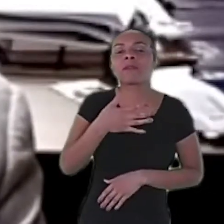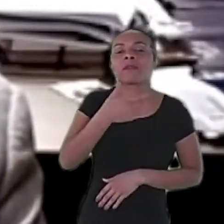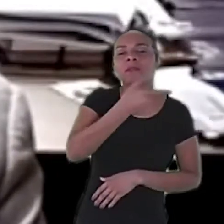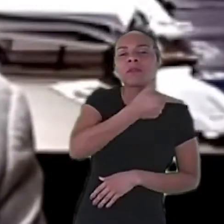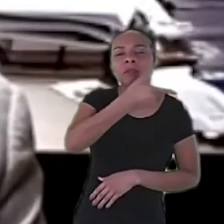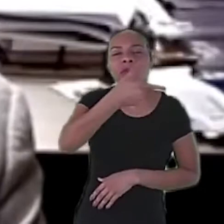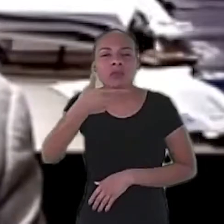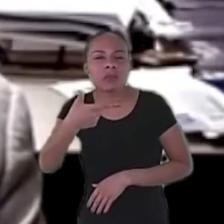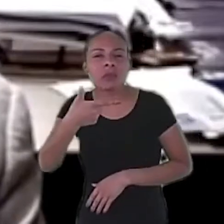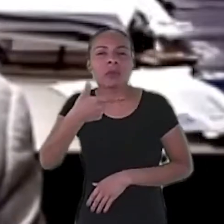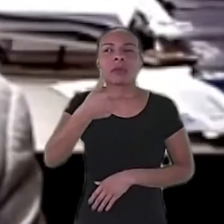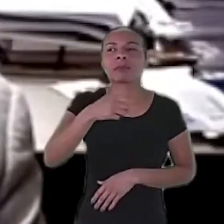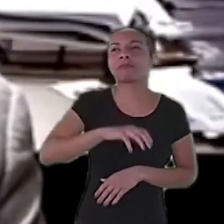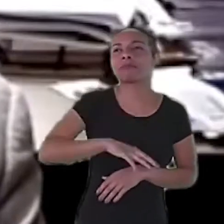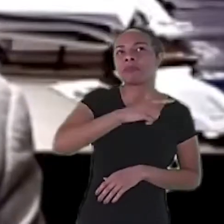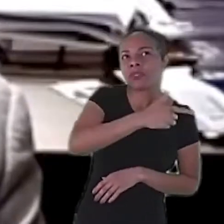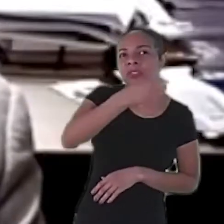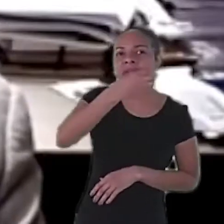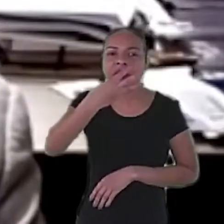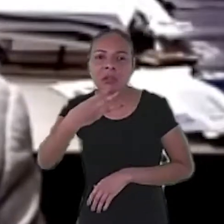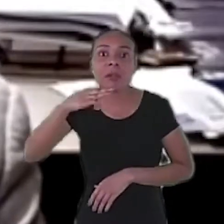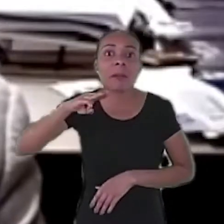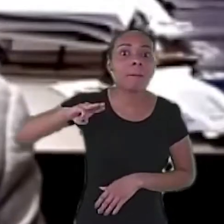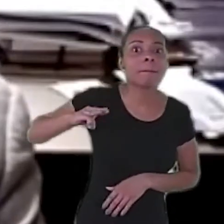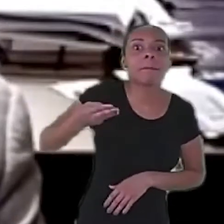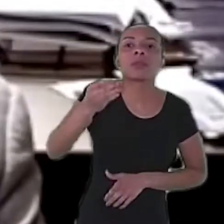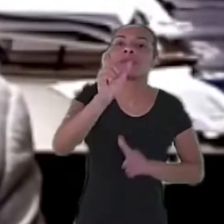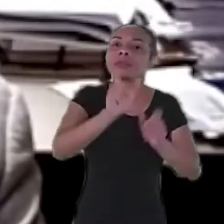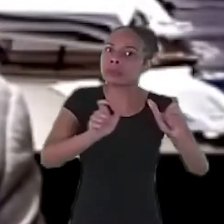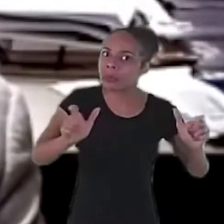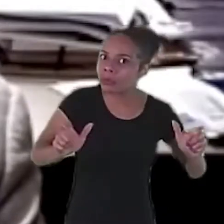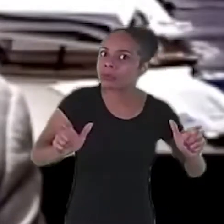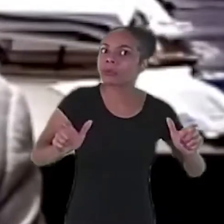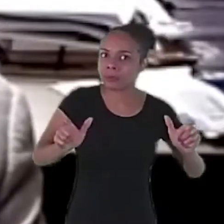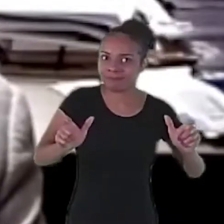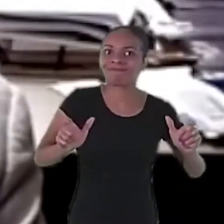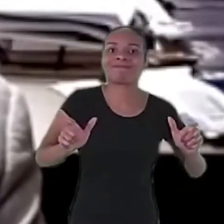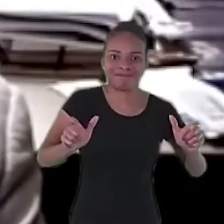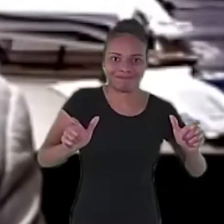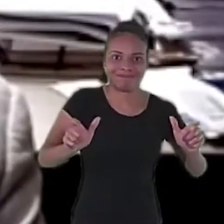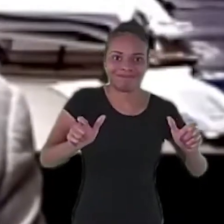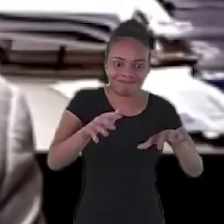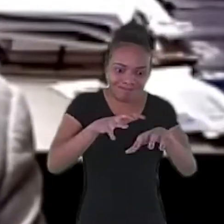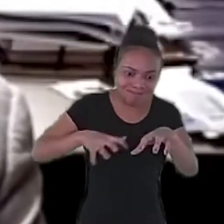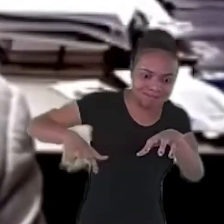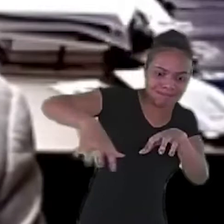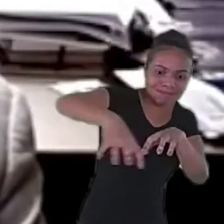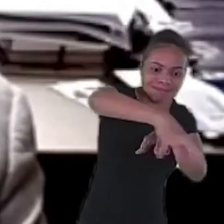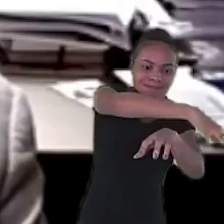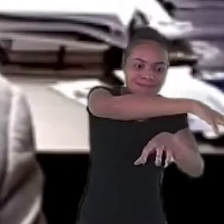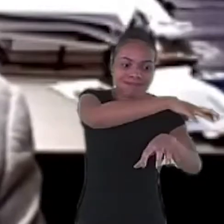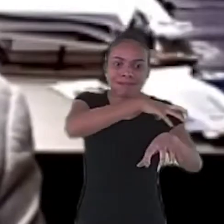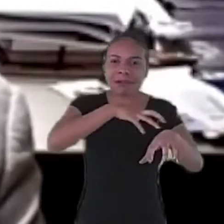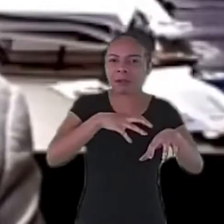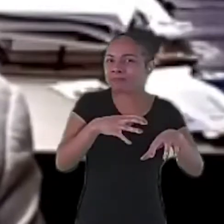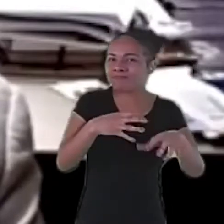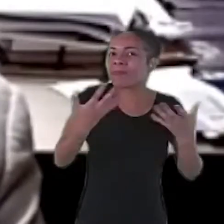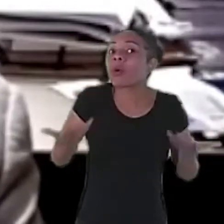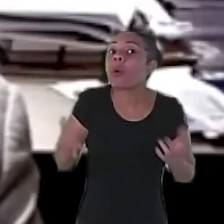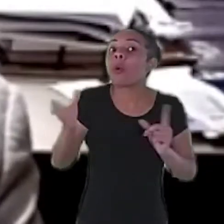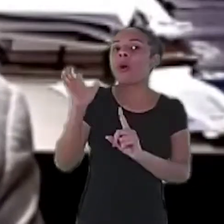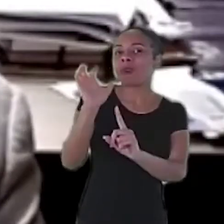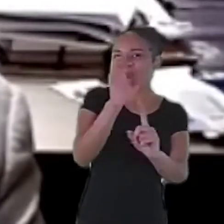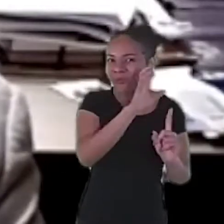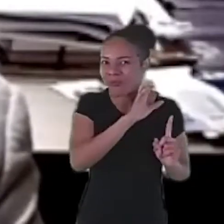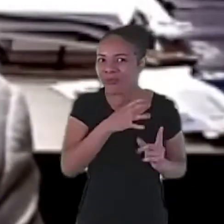habitantes. Num raio de 100 quilômetros, são 33 milhões de habitantes. Quais as consequências disso? Nós estamos em